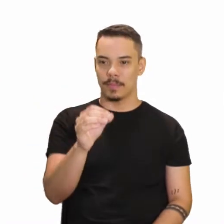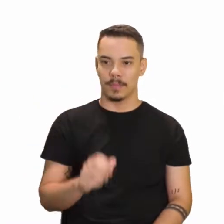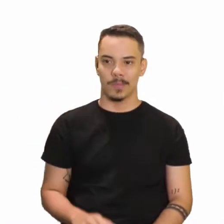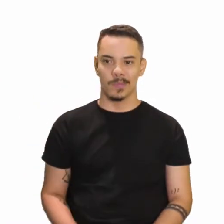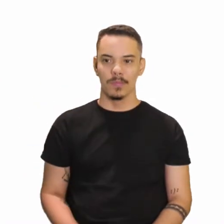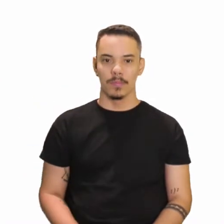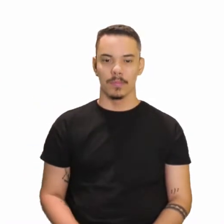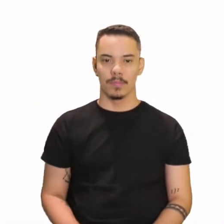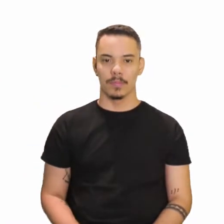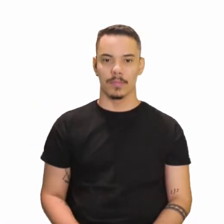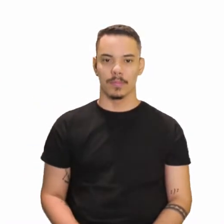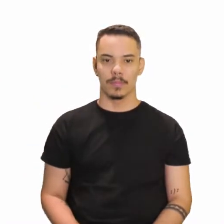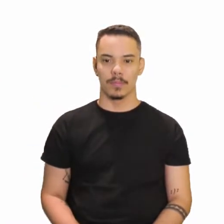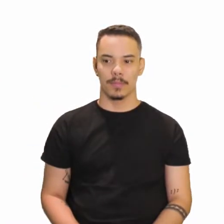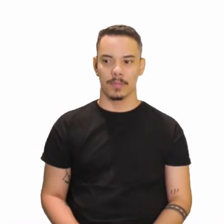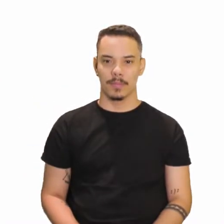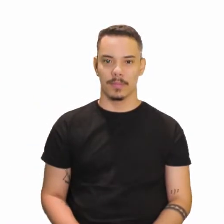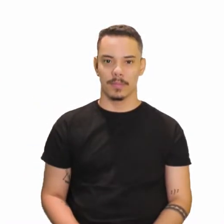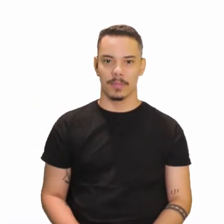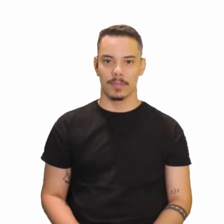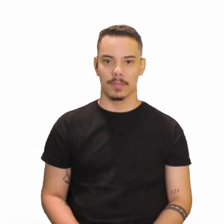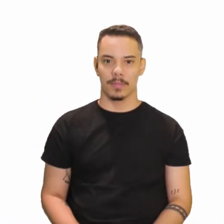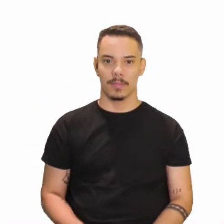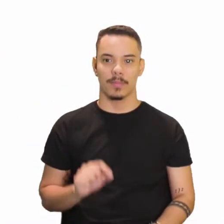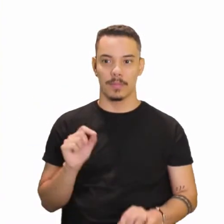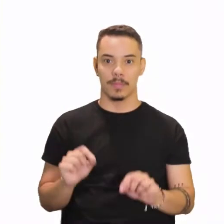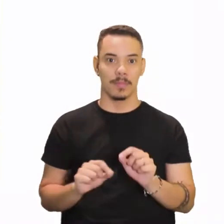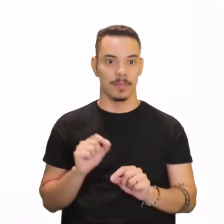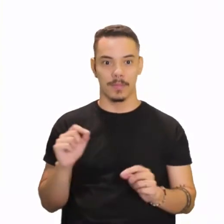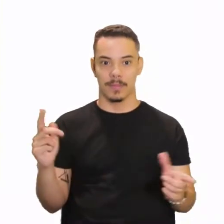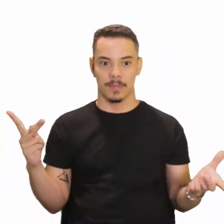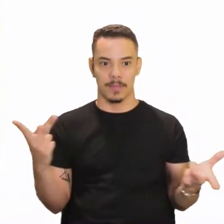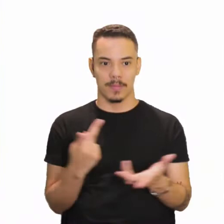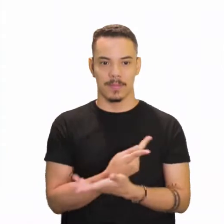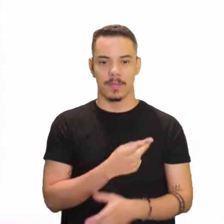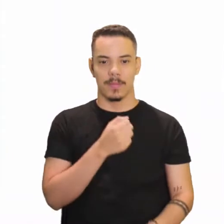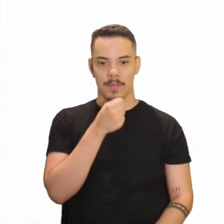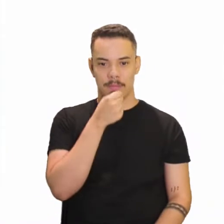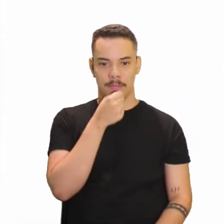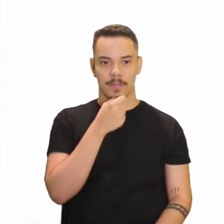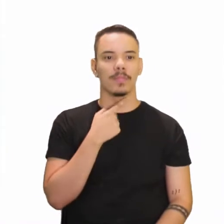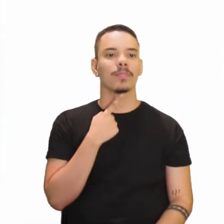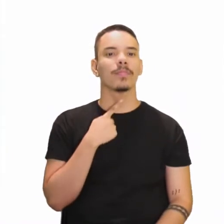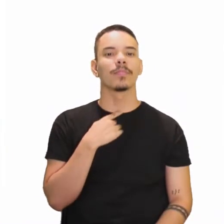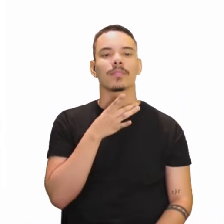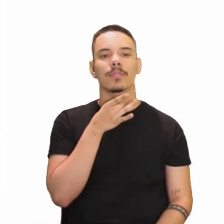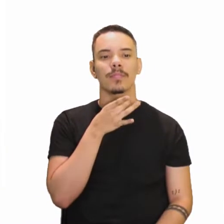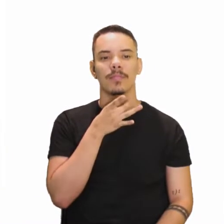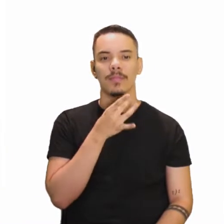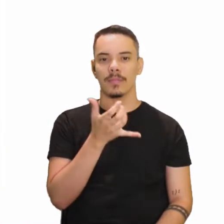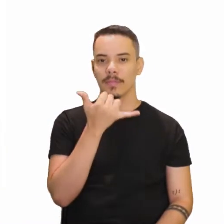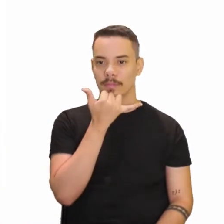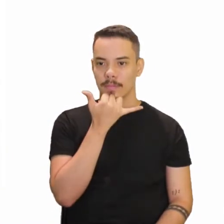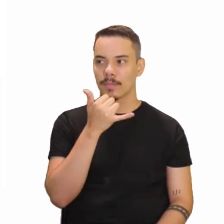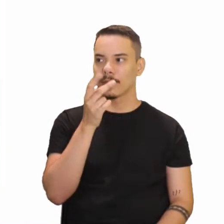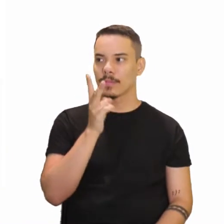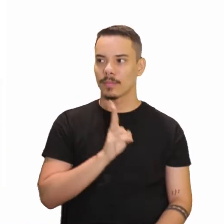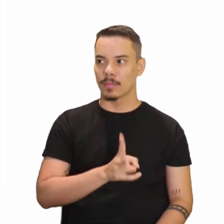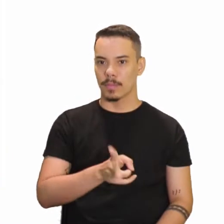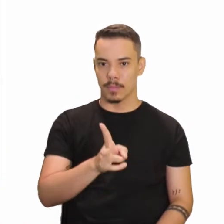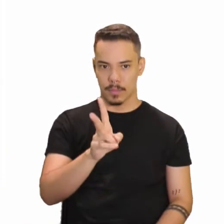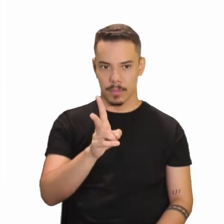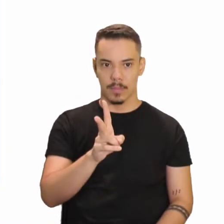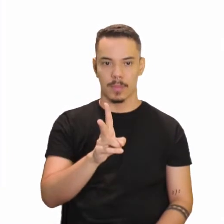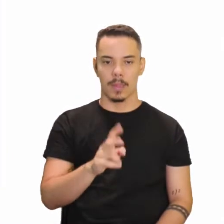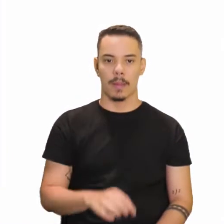gente meu Deus do céu que que é isso vamos dar sequência aqui para vocês tá